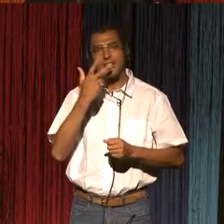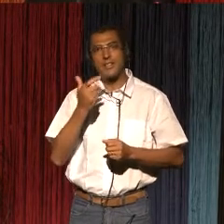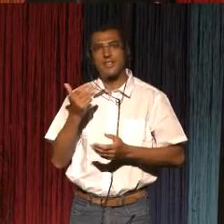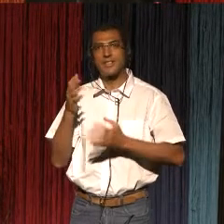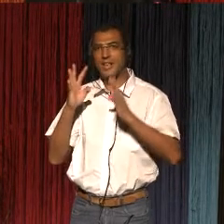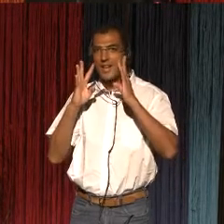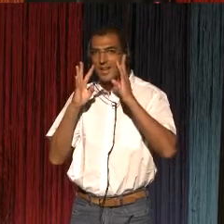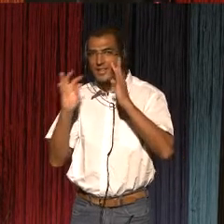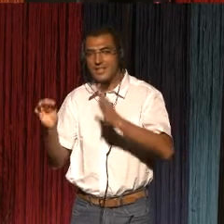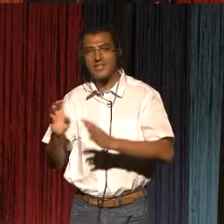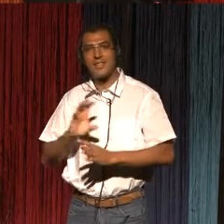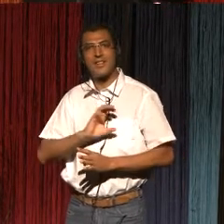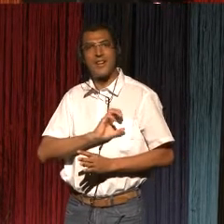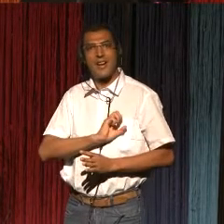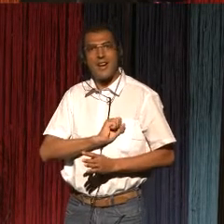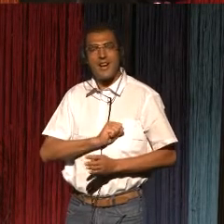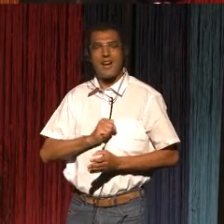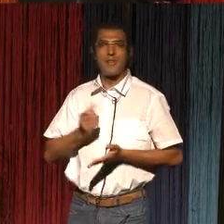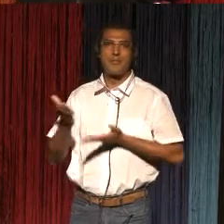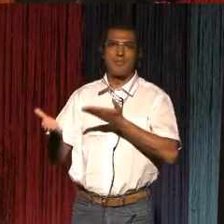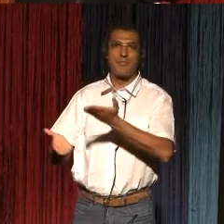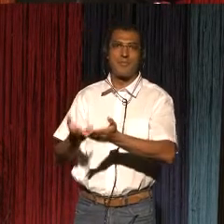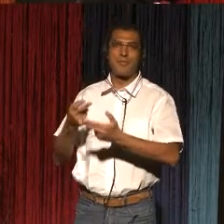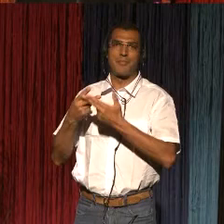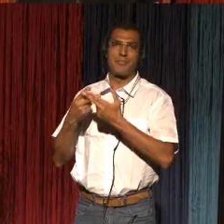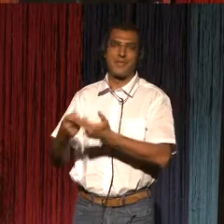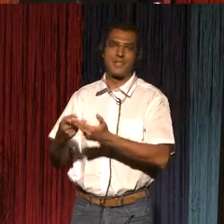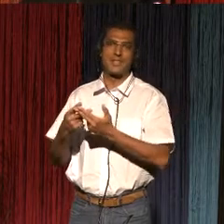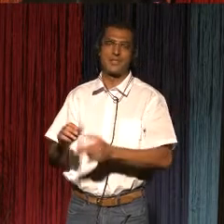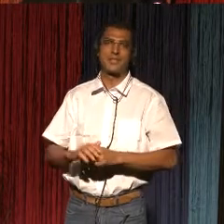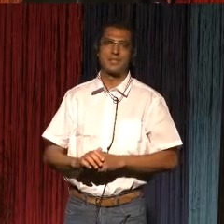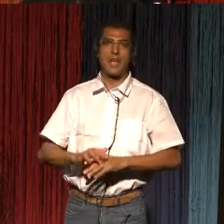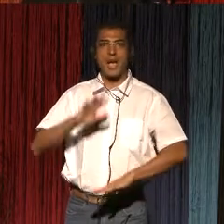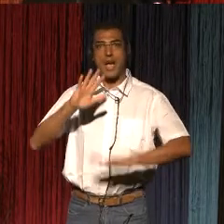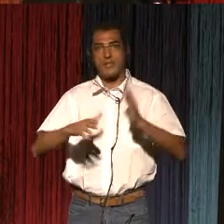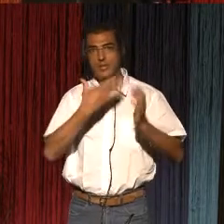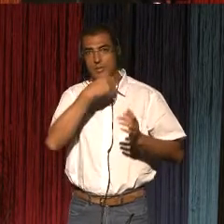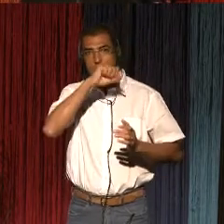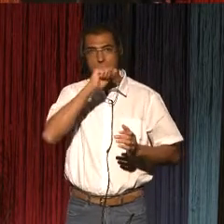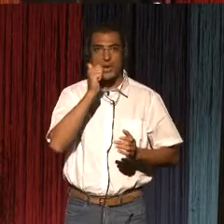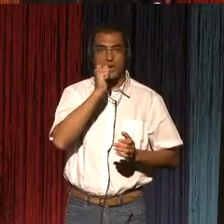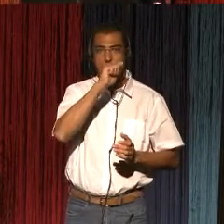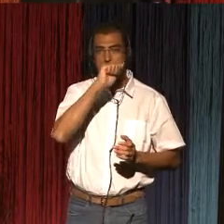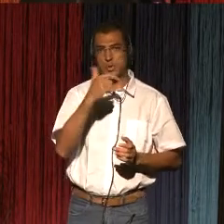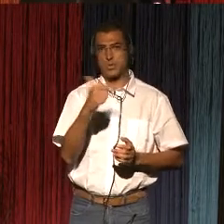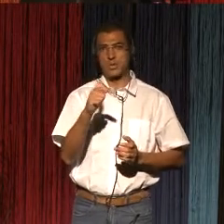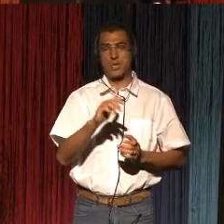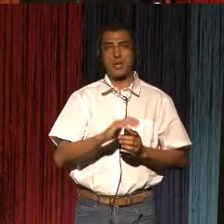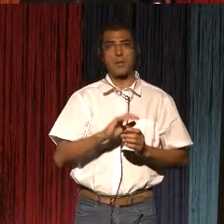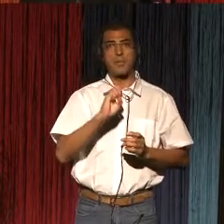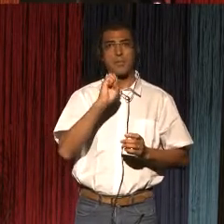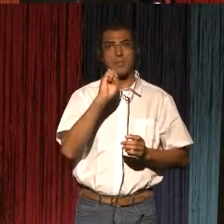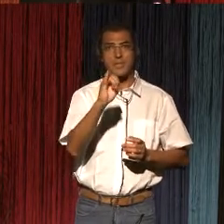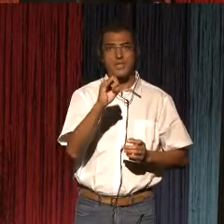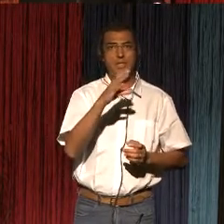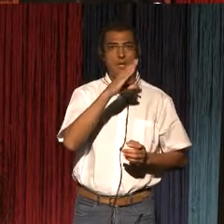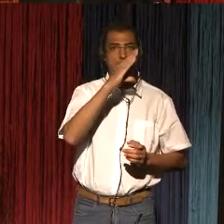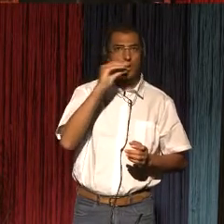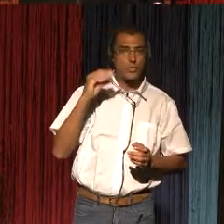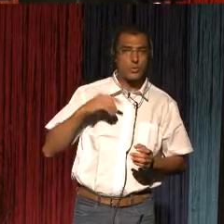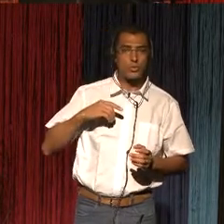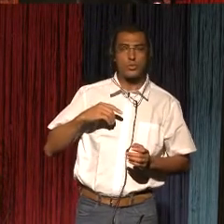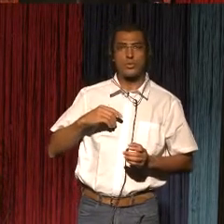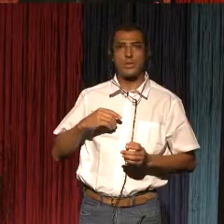do pai ou da mãe. A gente precisa de um adulto que esteja lá para nos dar apoio. Também maus tratos